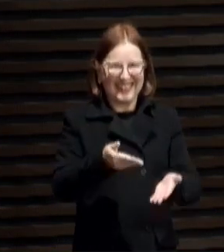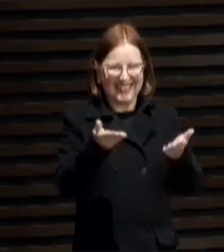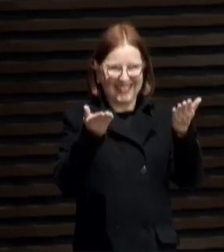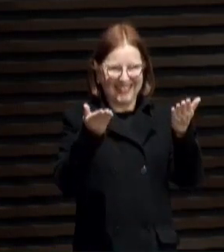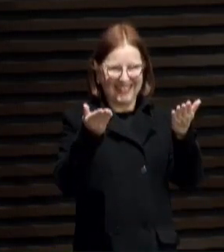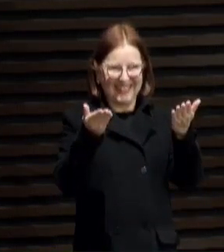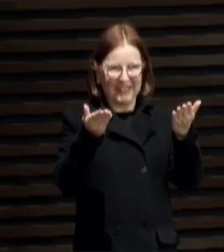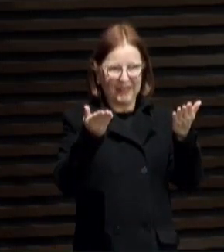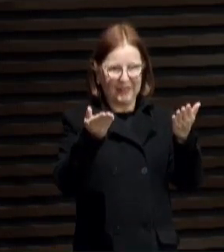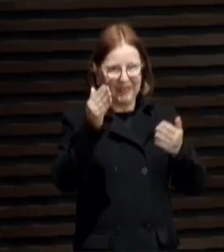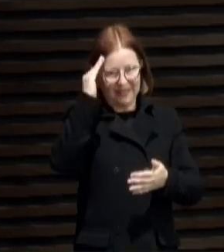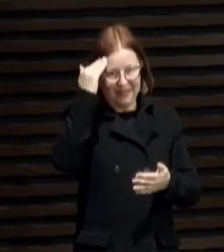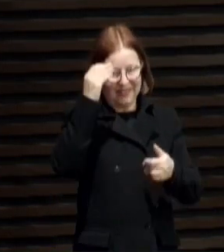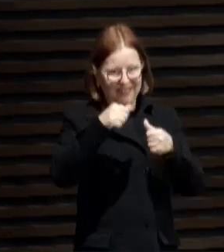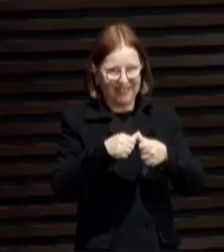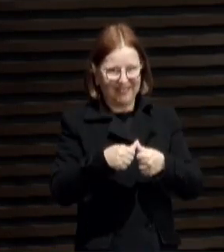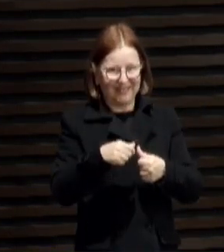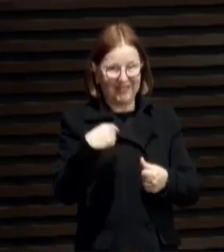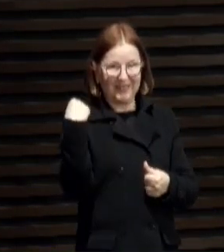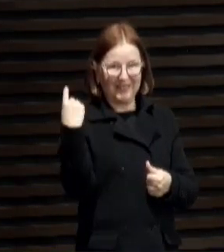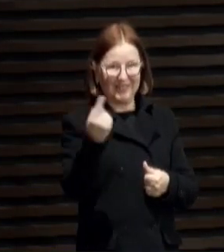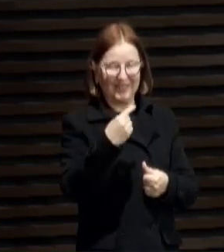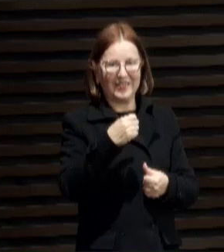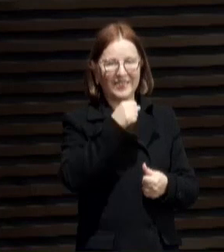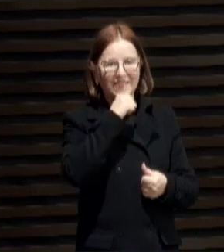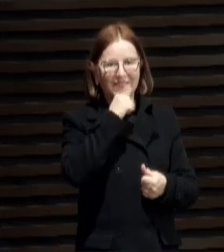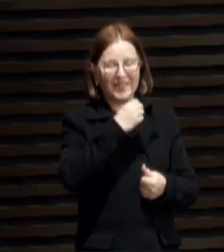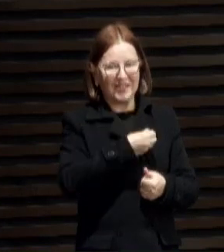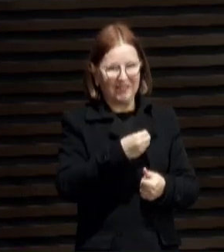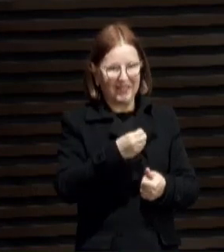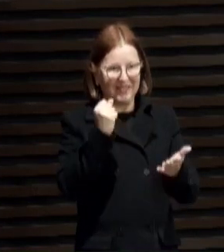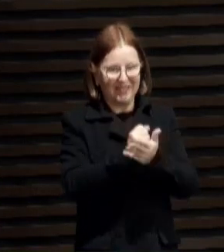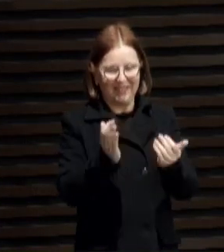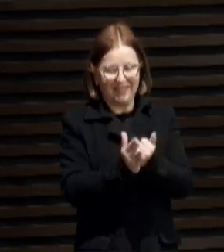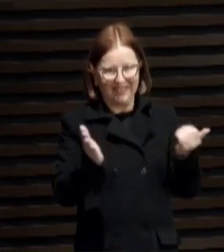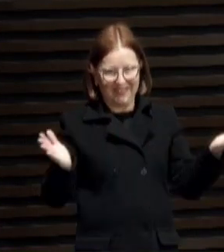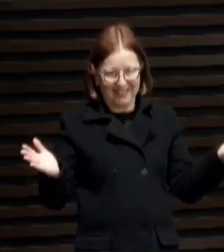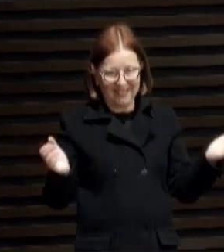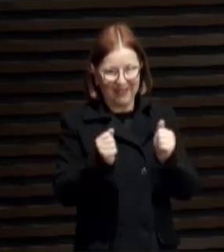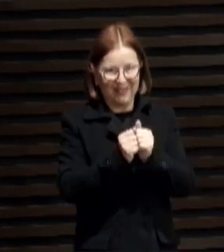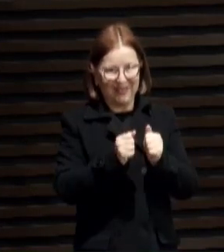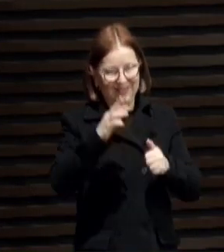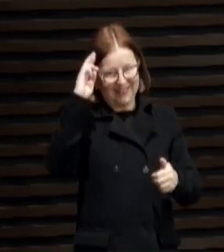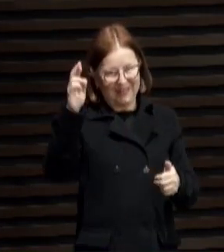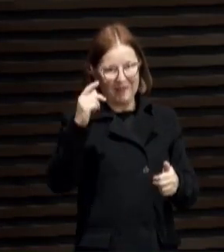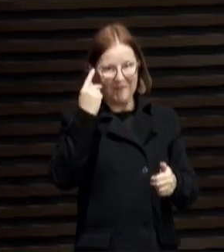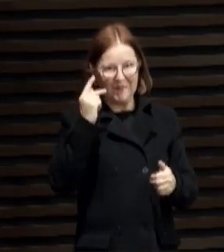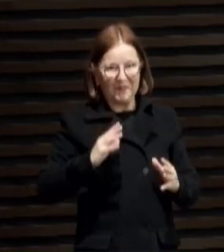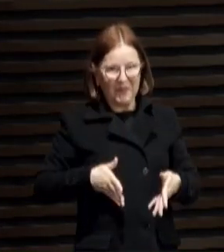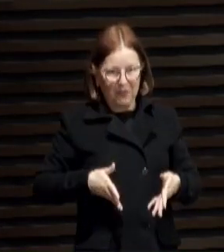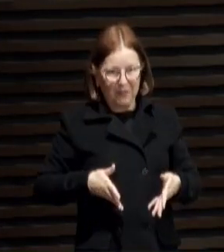ressurreição. Sabendo isso, que foi crucificado com ele o nosso velho homem, para que o corpo do pecado